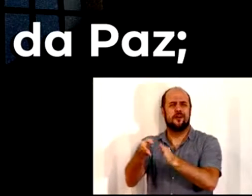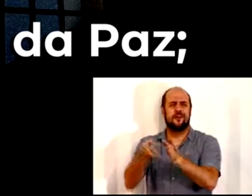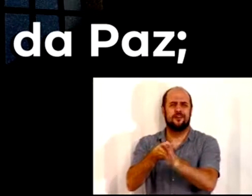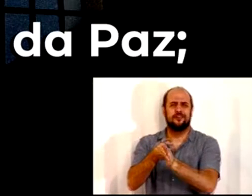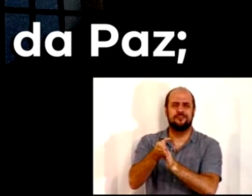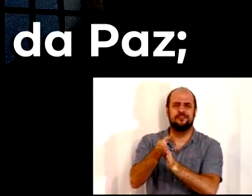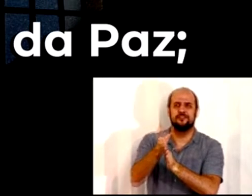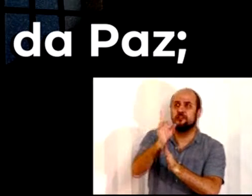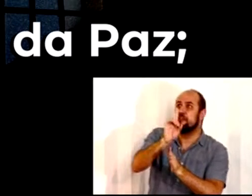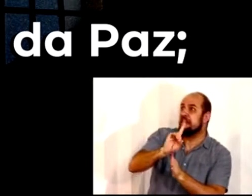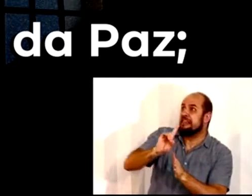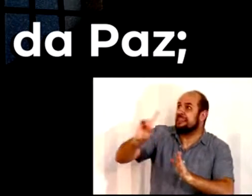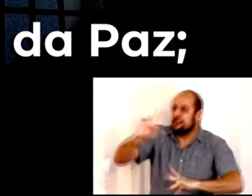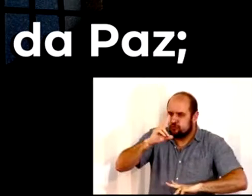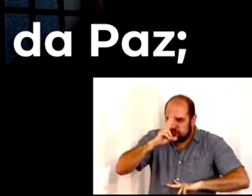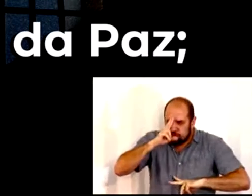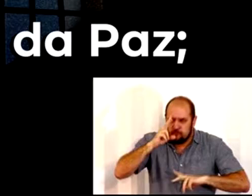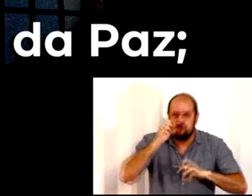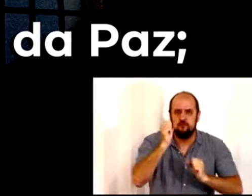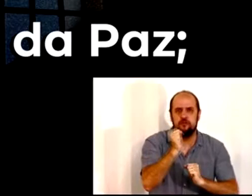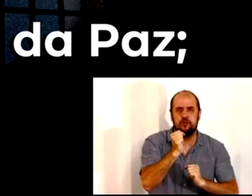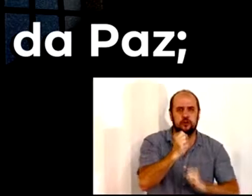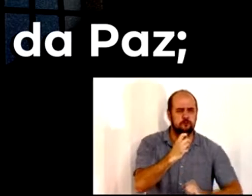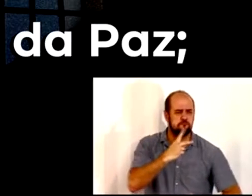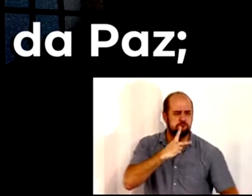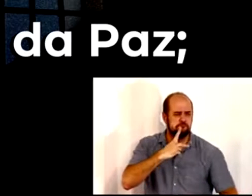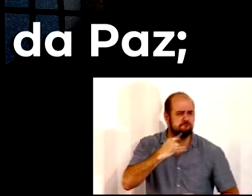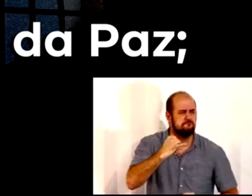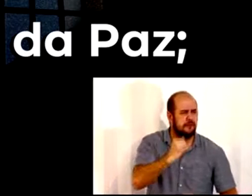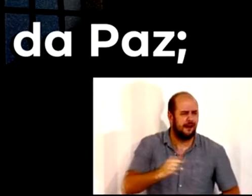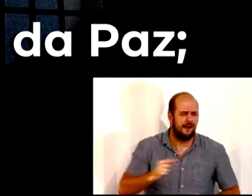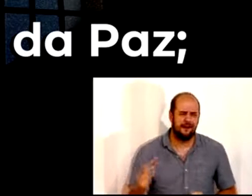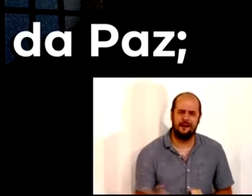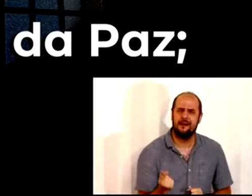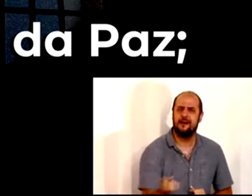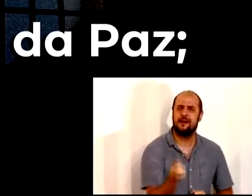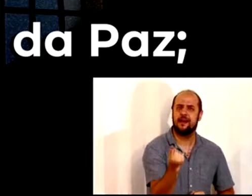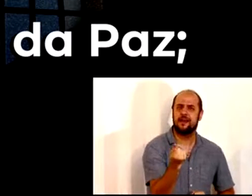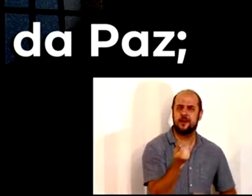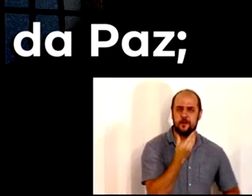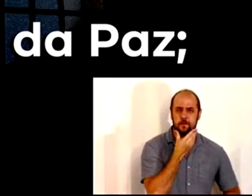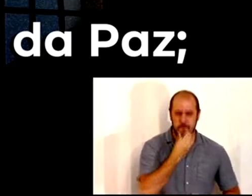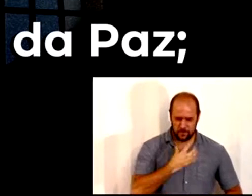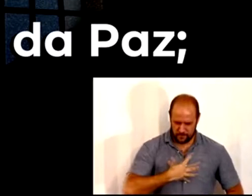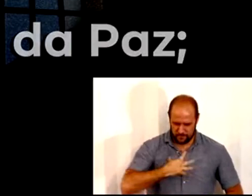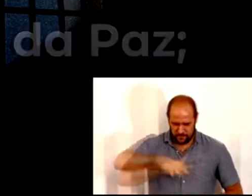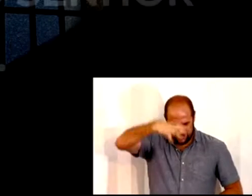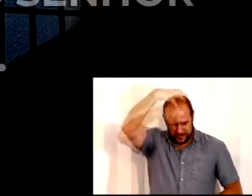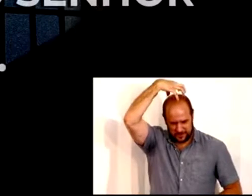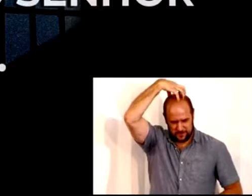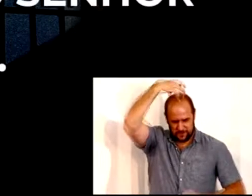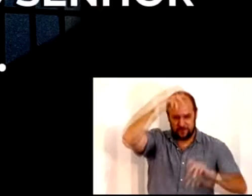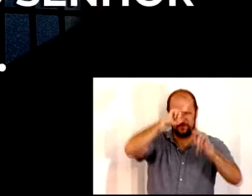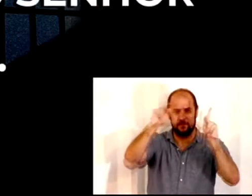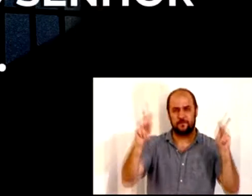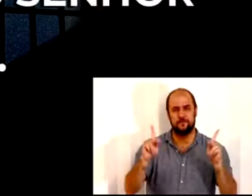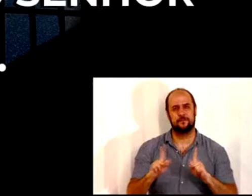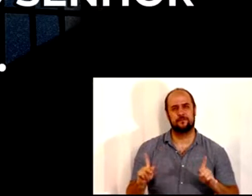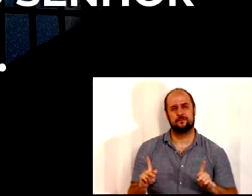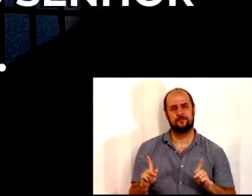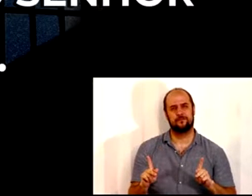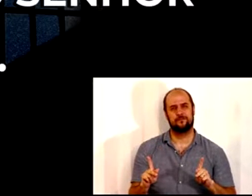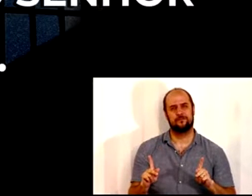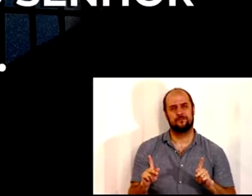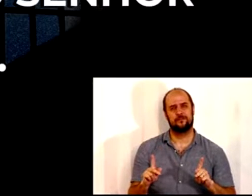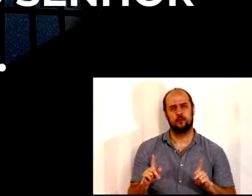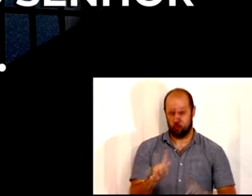Conselheiro, Deus forte, Pai da eternidade, Príncipe da paz, para que se